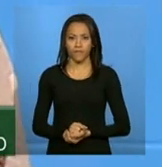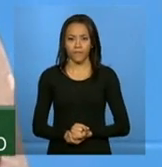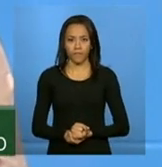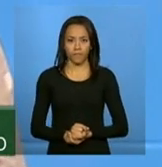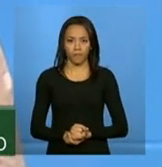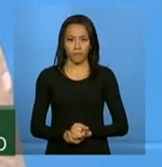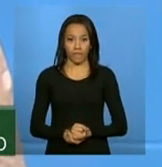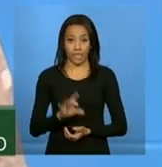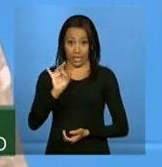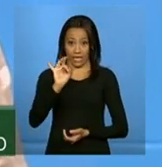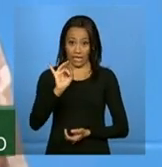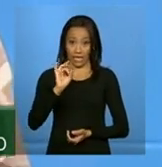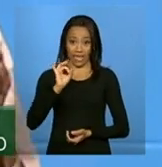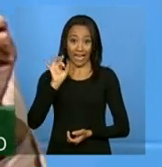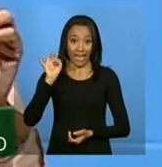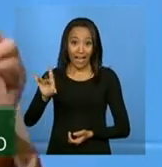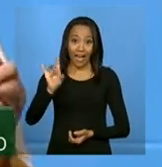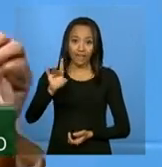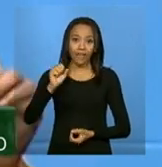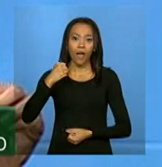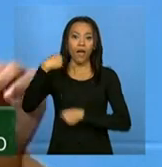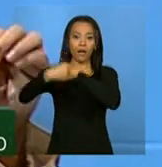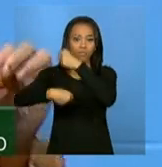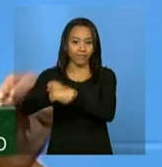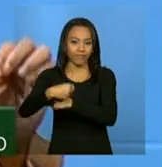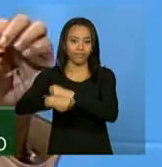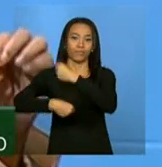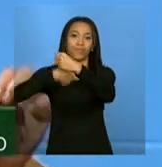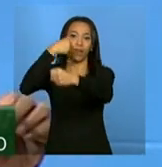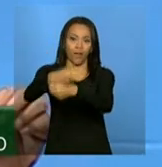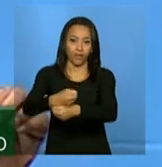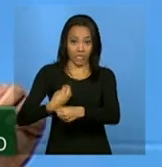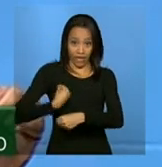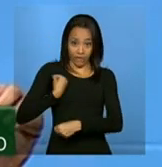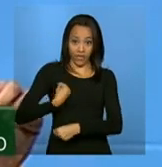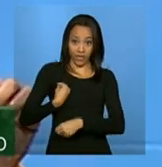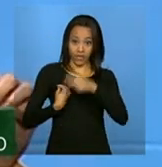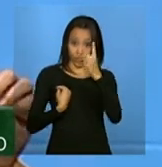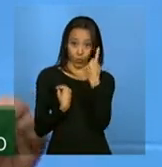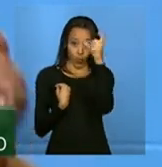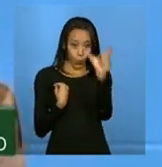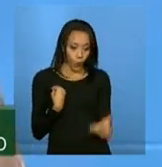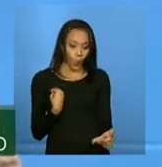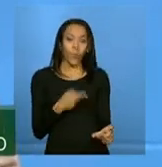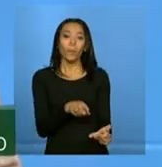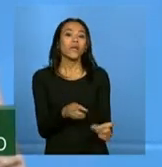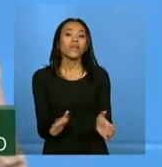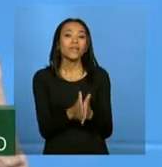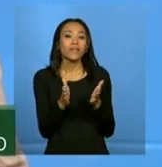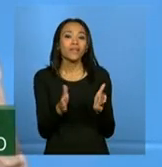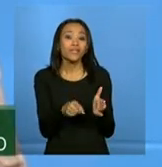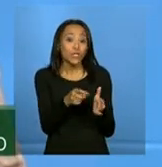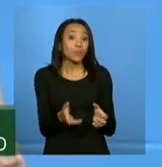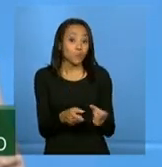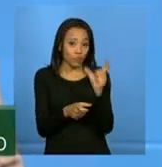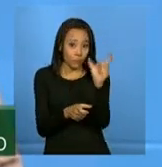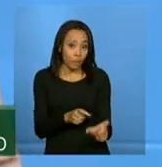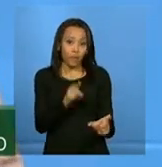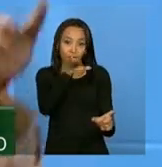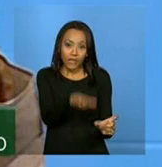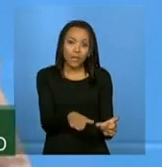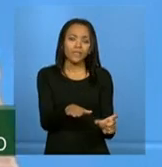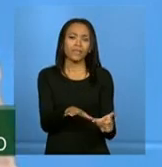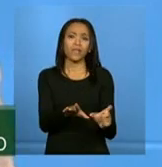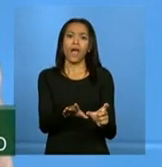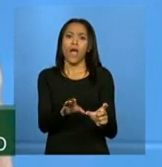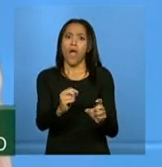que cada ano letivo na vida de uma criança aumenta em 0,3% o